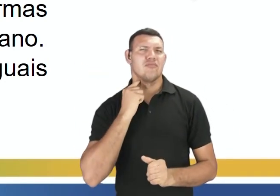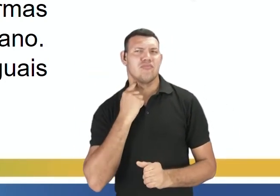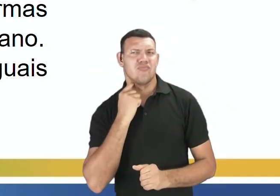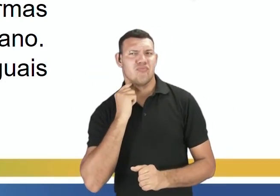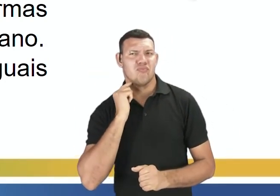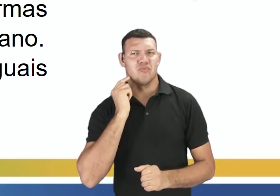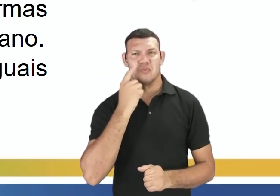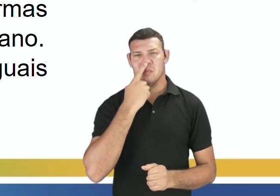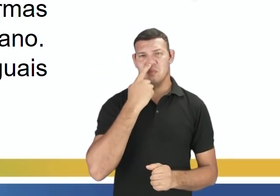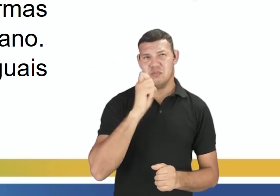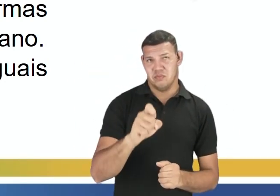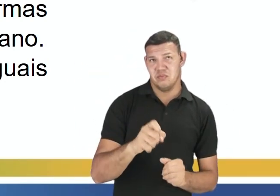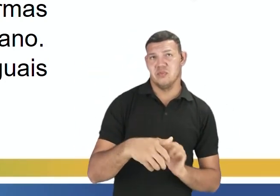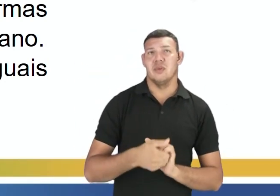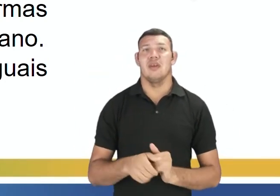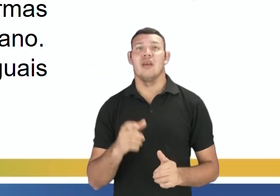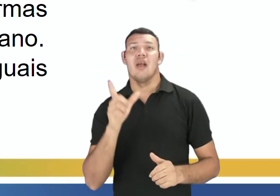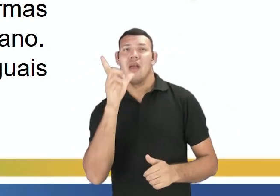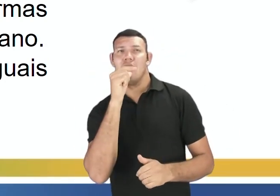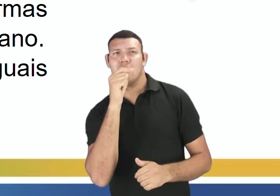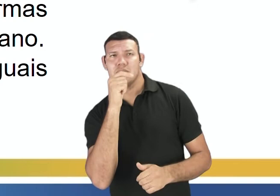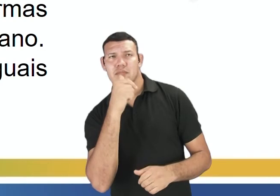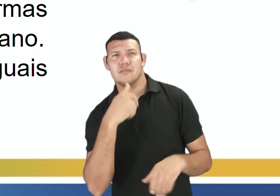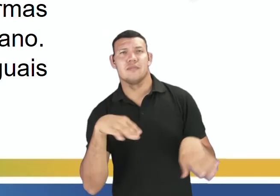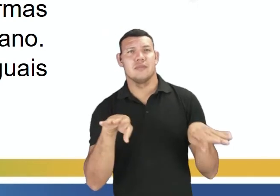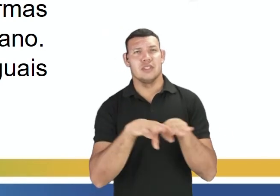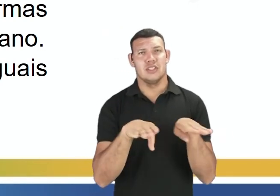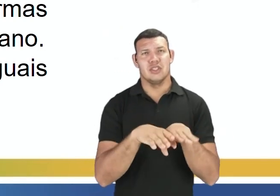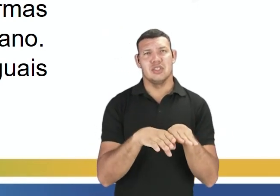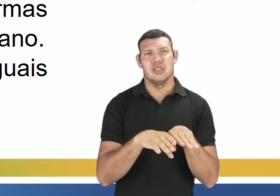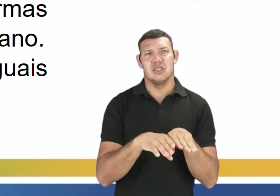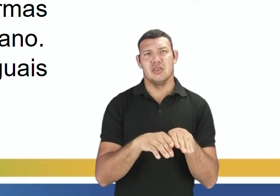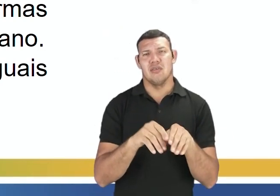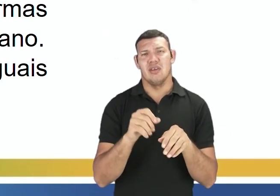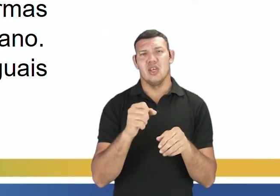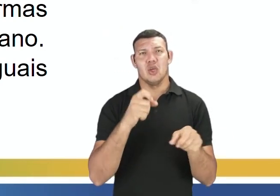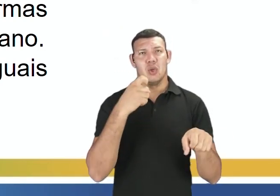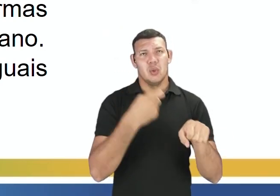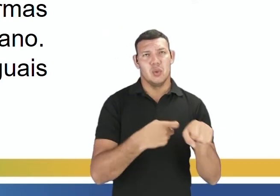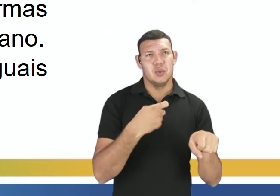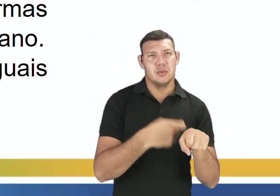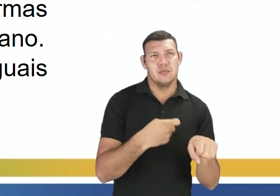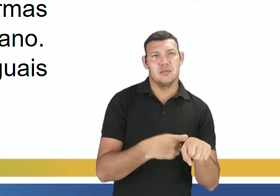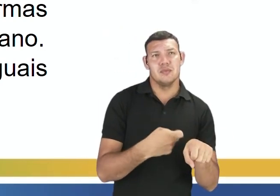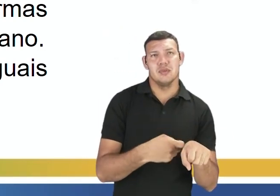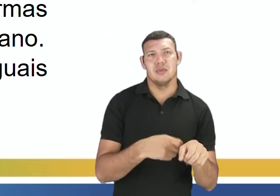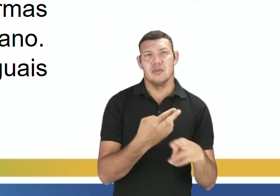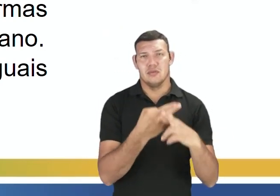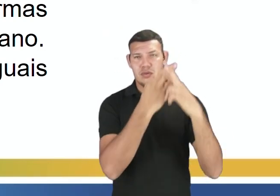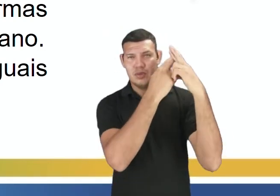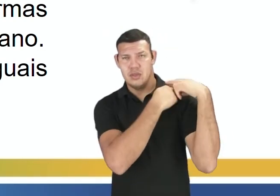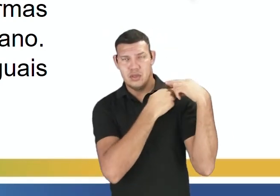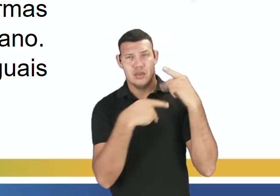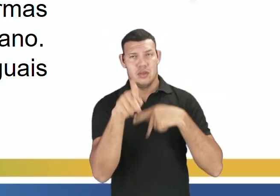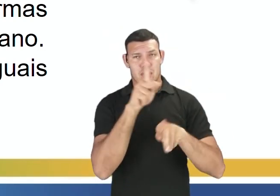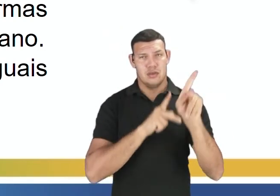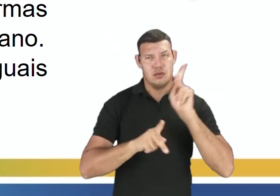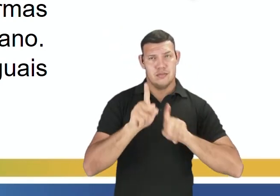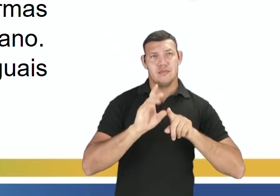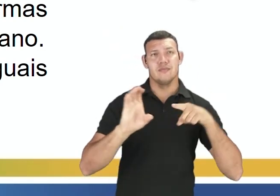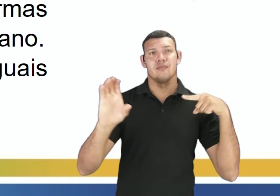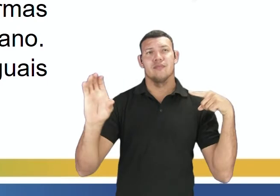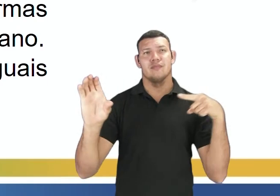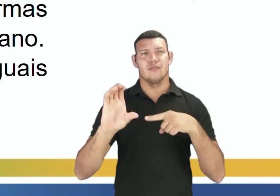como o depósito de resíduos sólidos, são de responsabilidade da população, do entorno, de vida da população da cidade. Letra